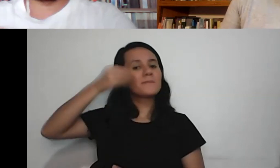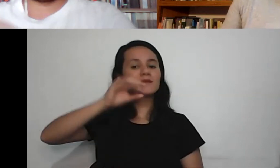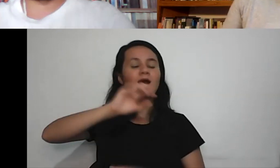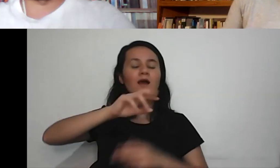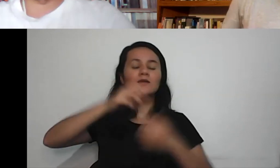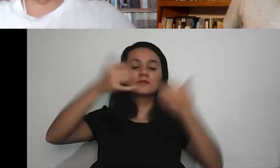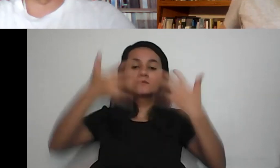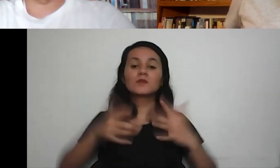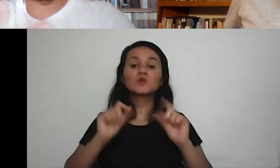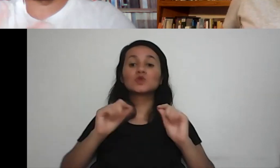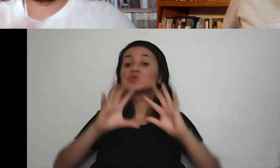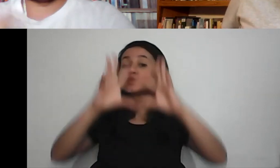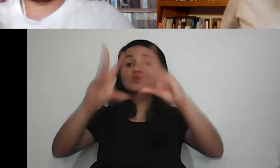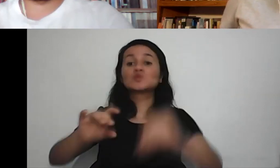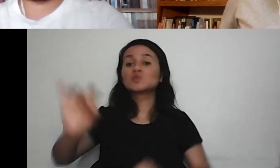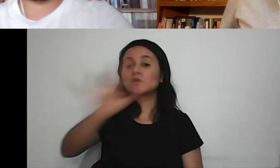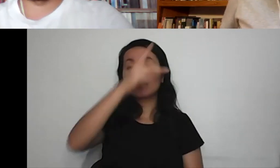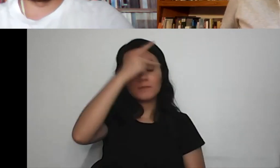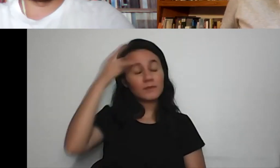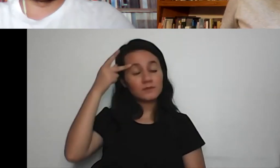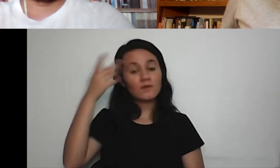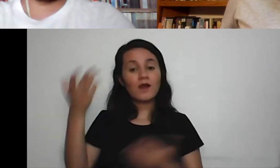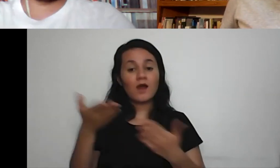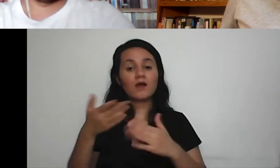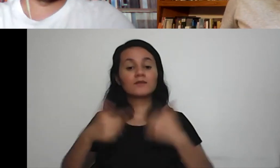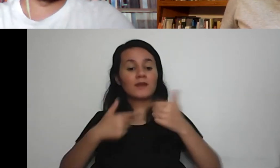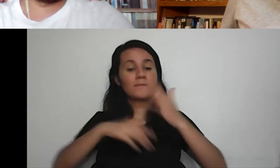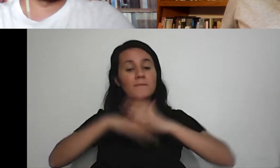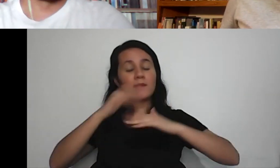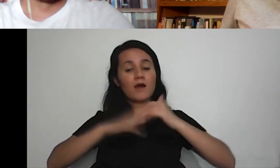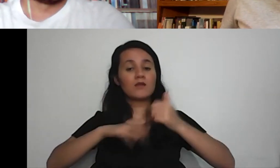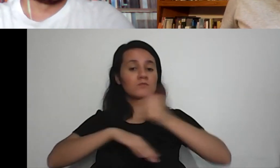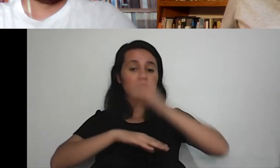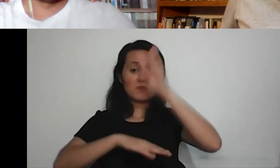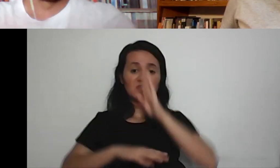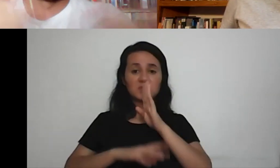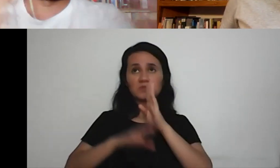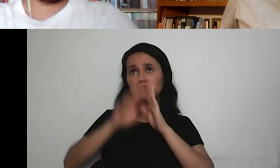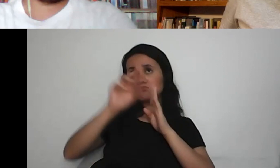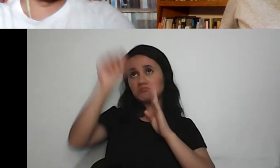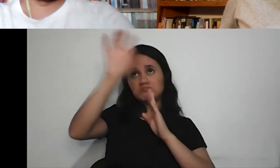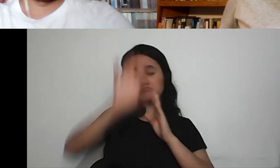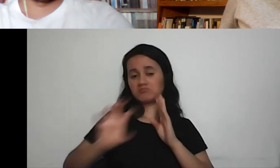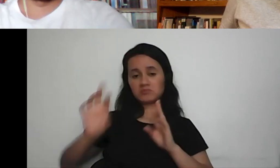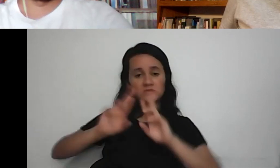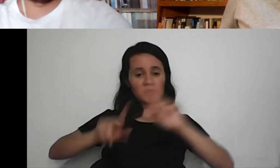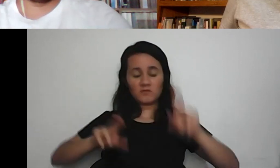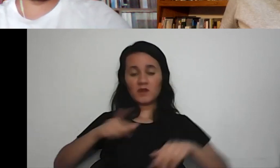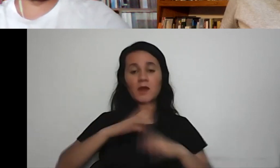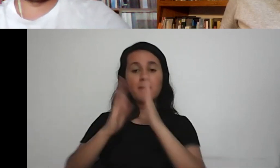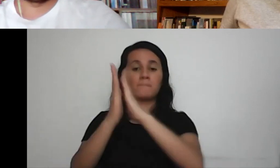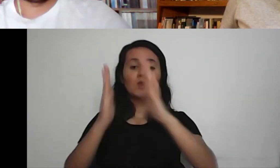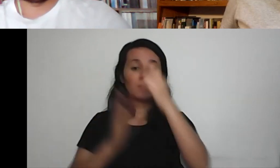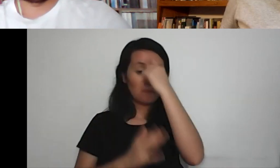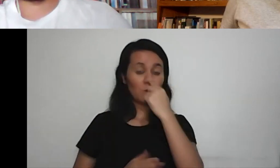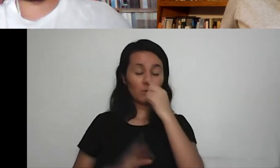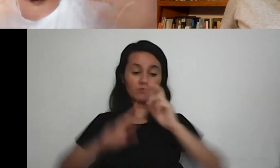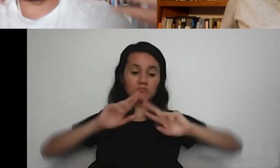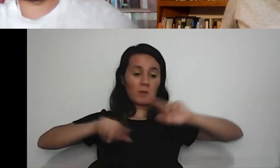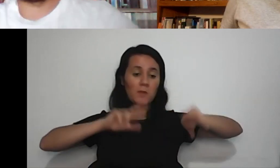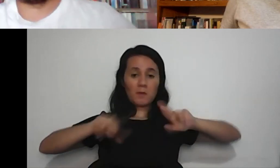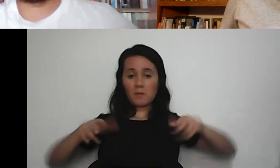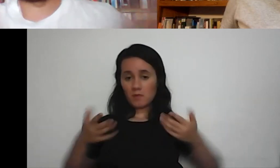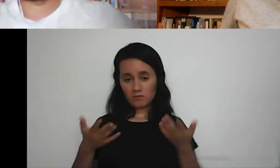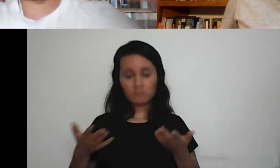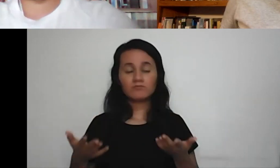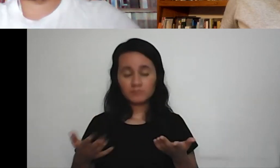experiência de todo mundo que está atuando em lugares diferentes do Brasil, em bibliotecas com perfis diferentes, né? E eu acho que se a